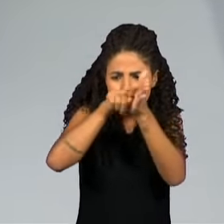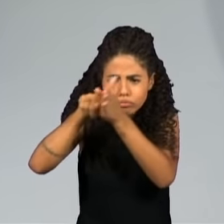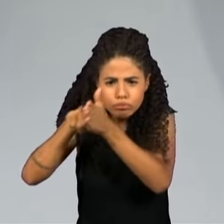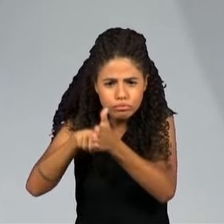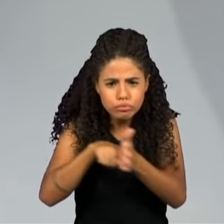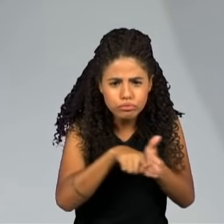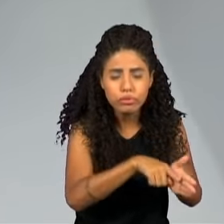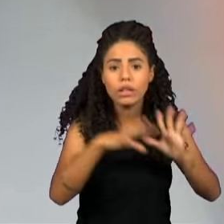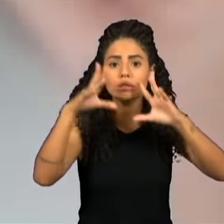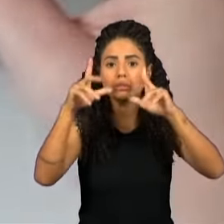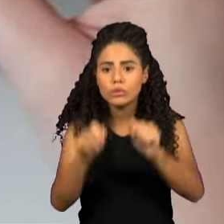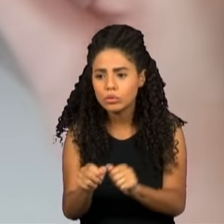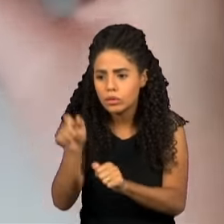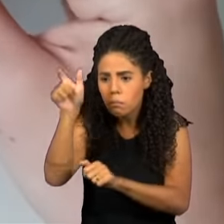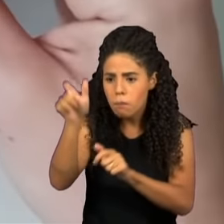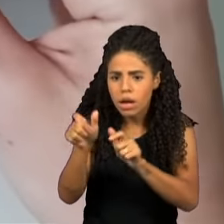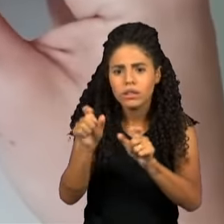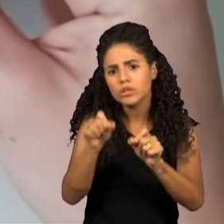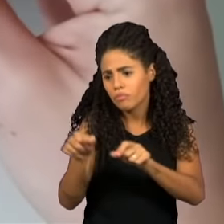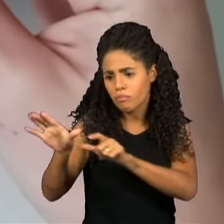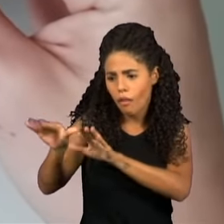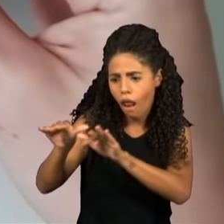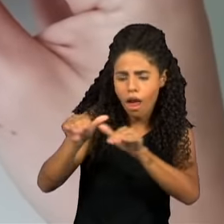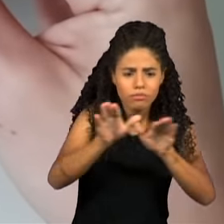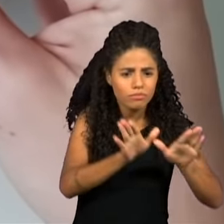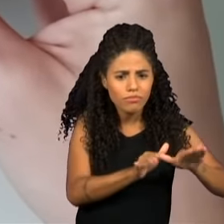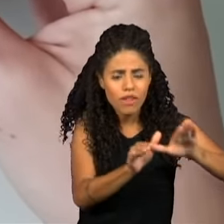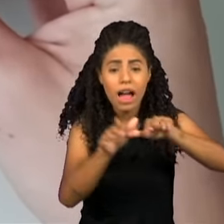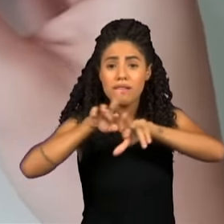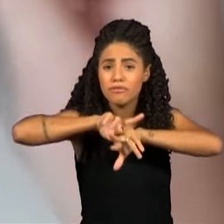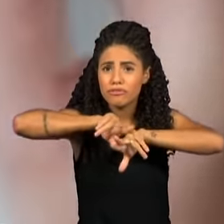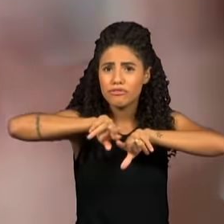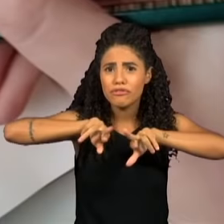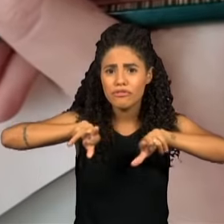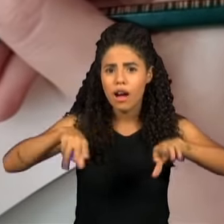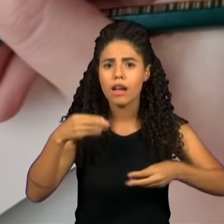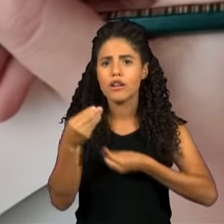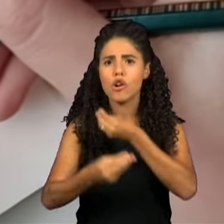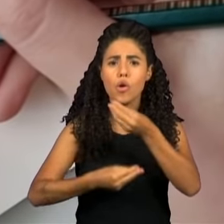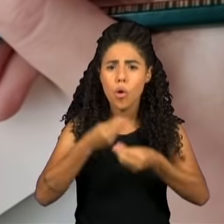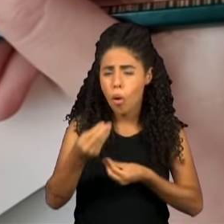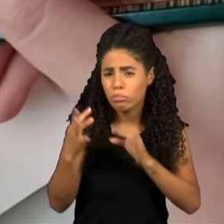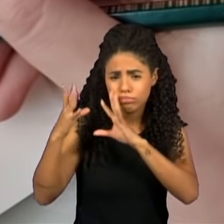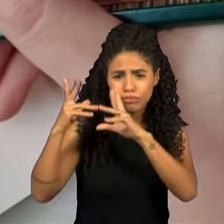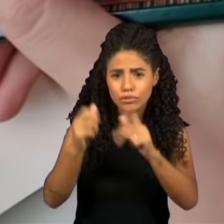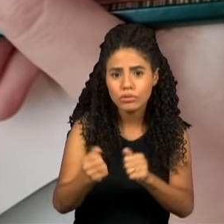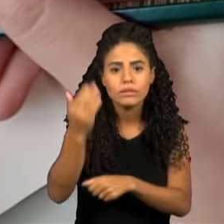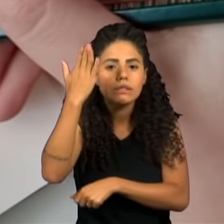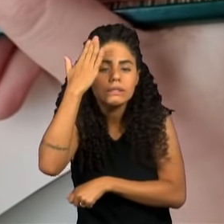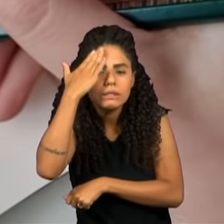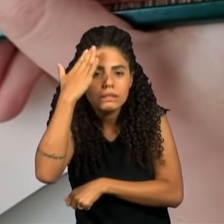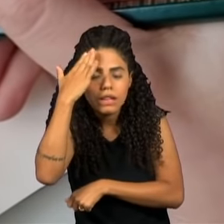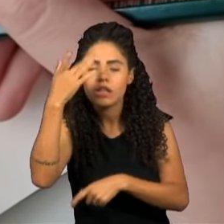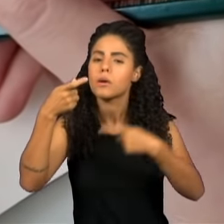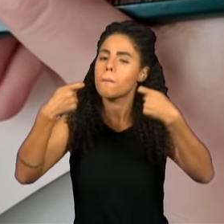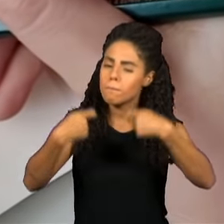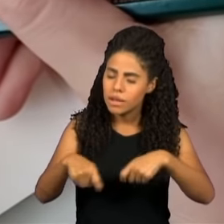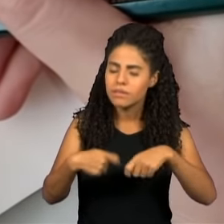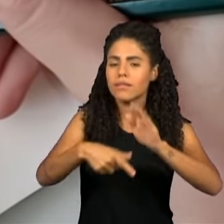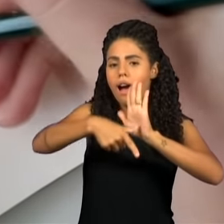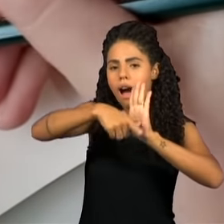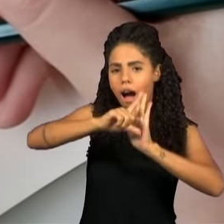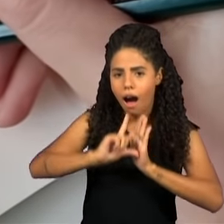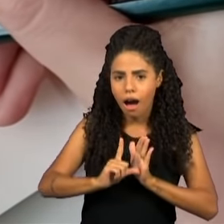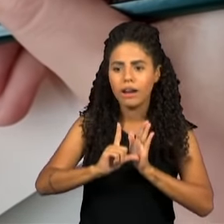sobre o ambiente onde ela vive, sobre nicho ecológico e tudo mais. Então, para mim isso é